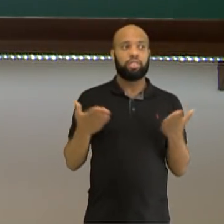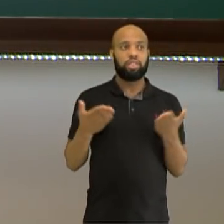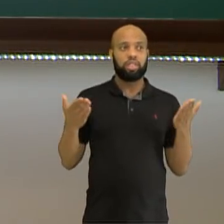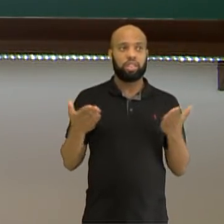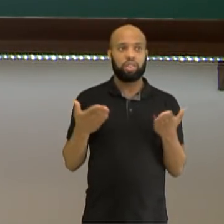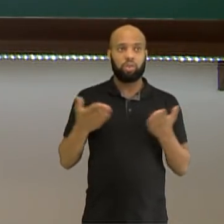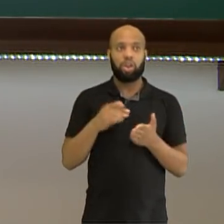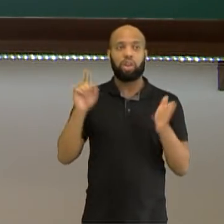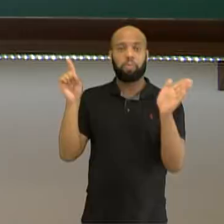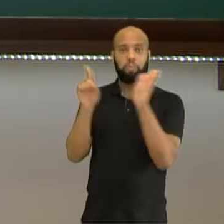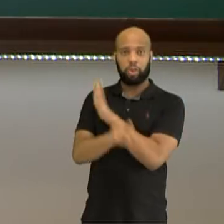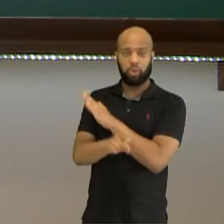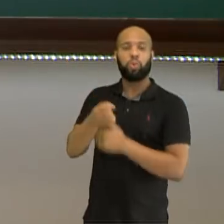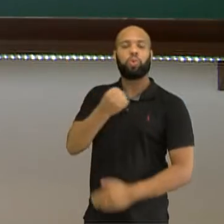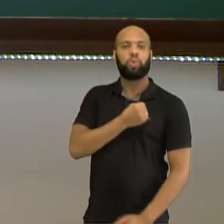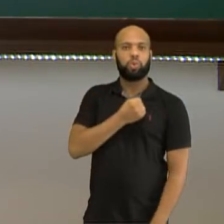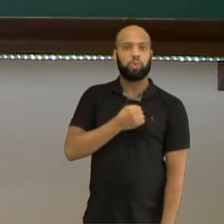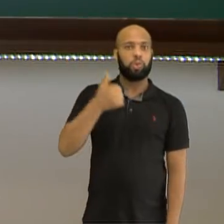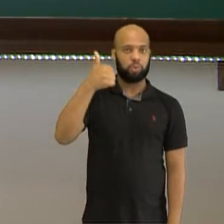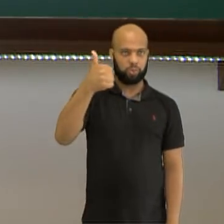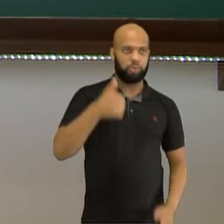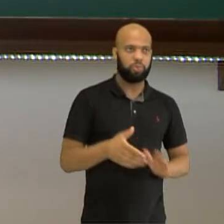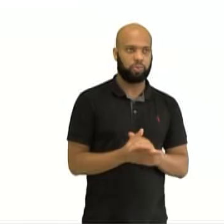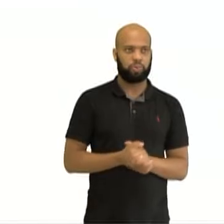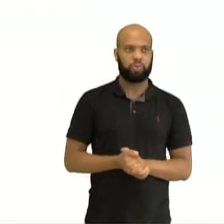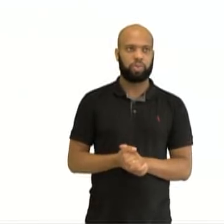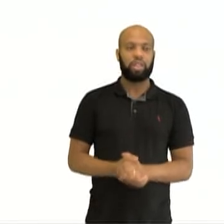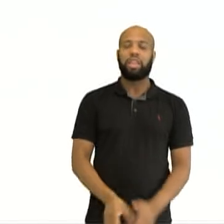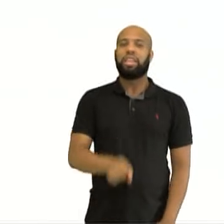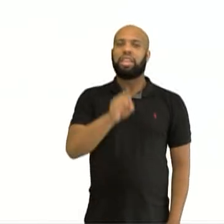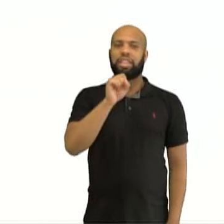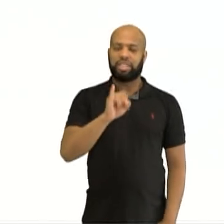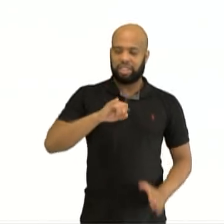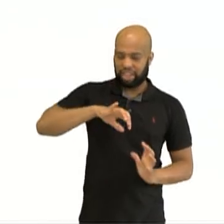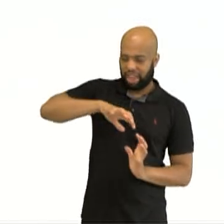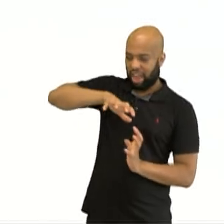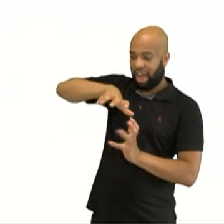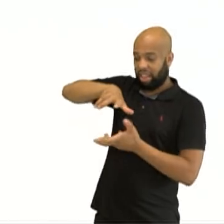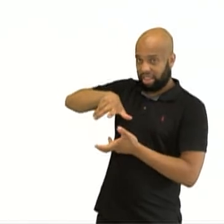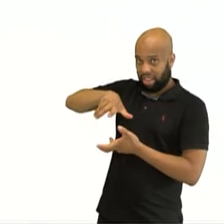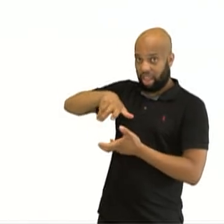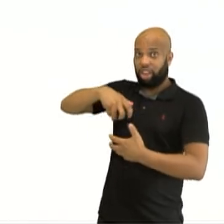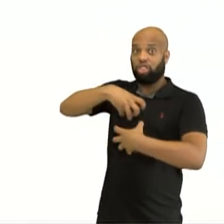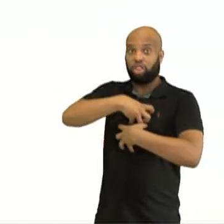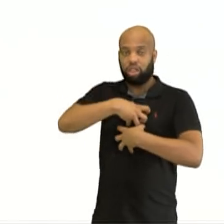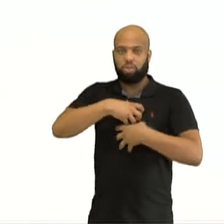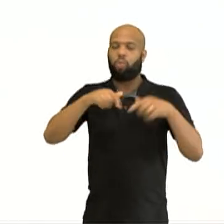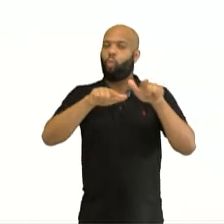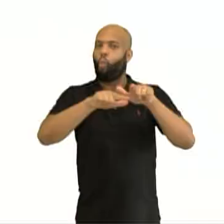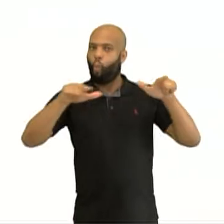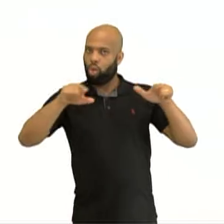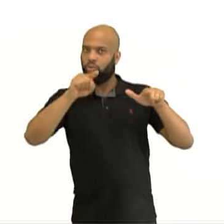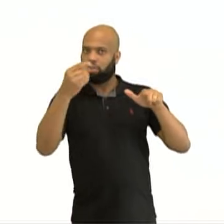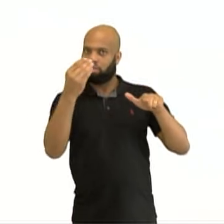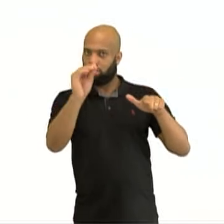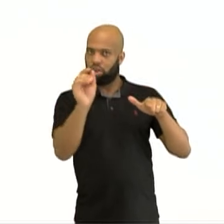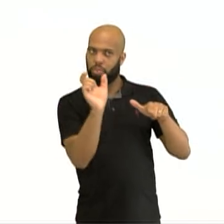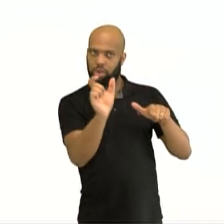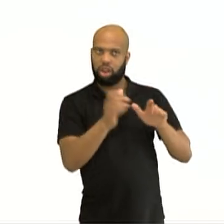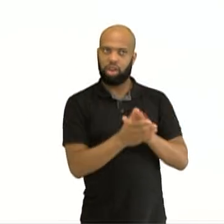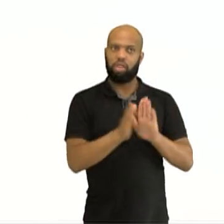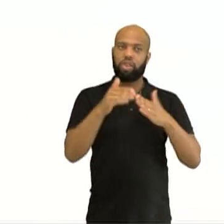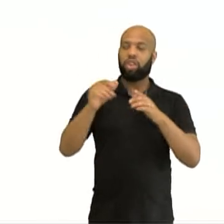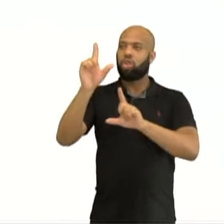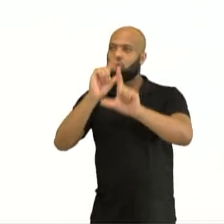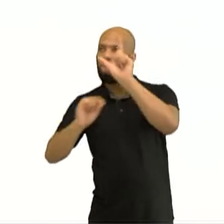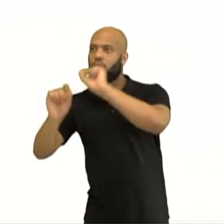gente vai para o nosso primeiro quiz. Número 1. Se a Terra fosse espacinho, você vai ter que completar. As